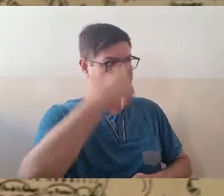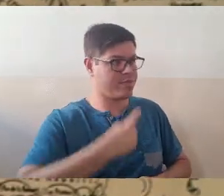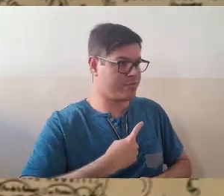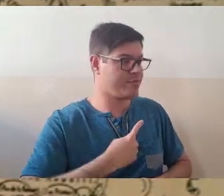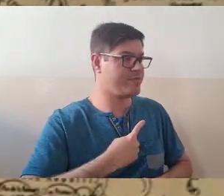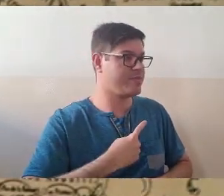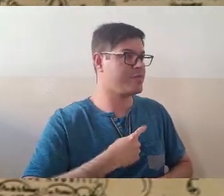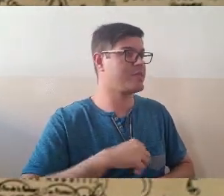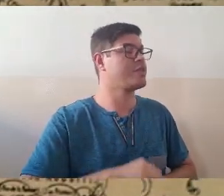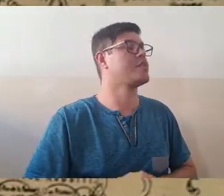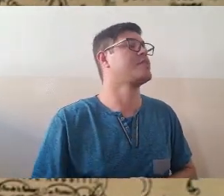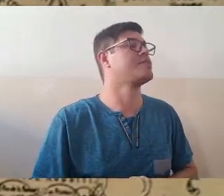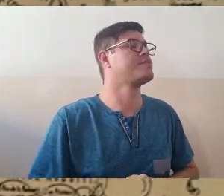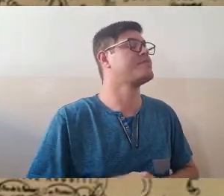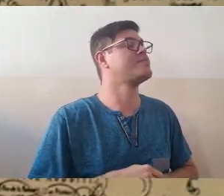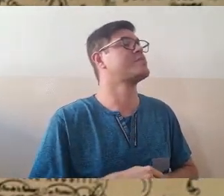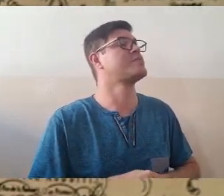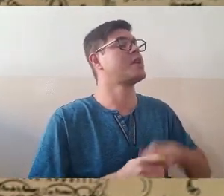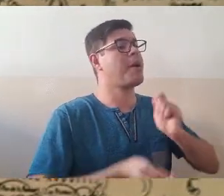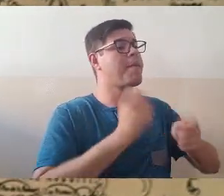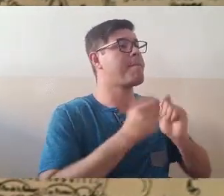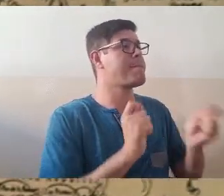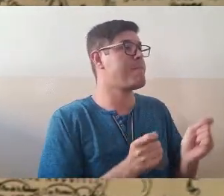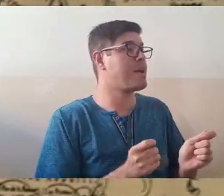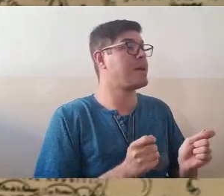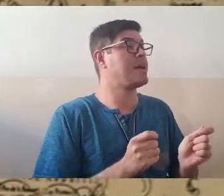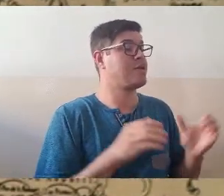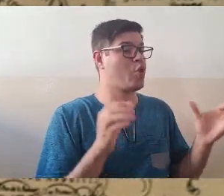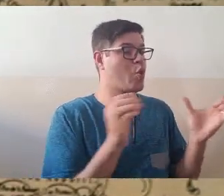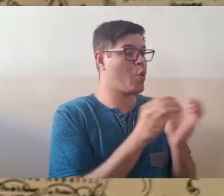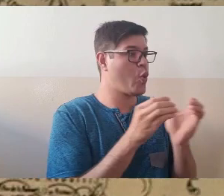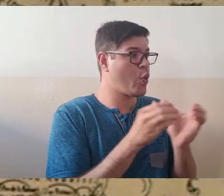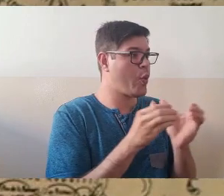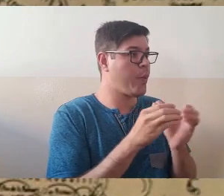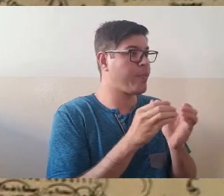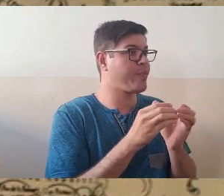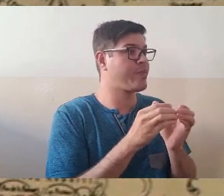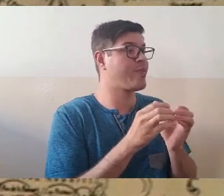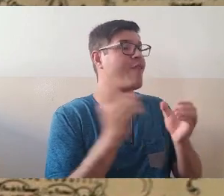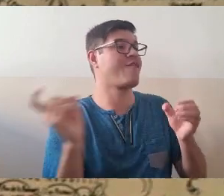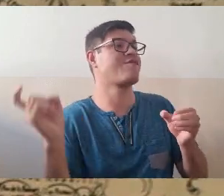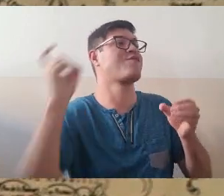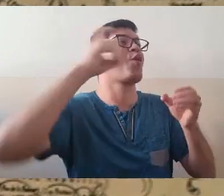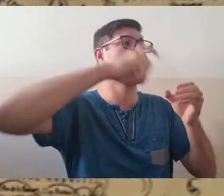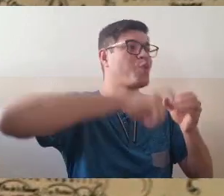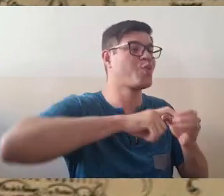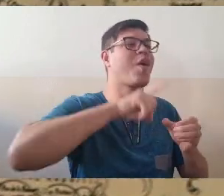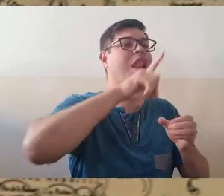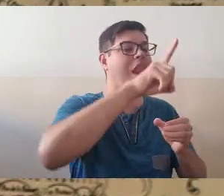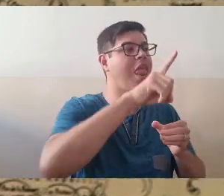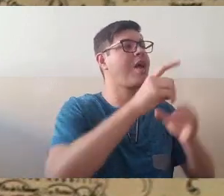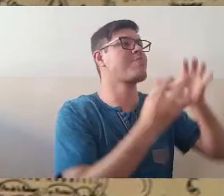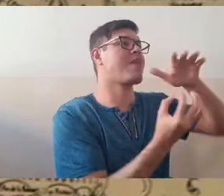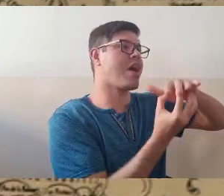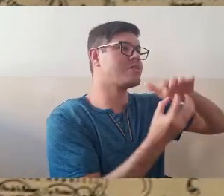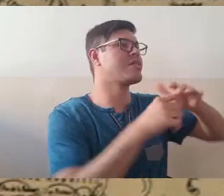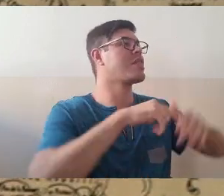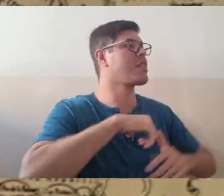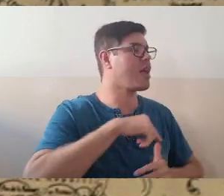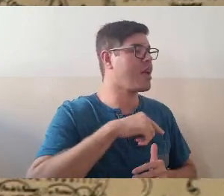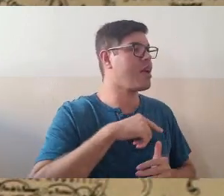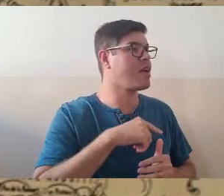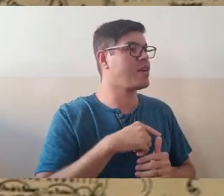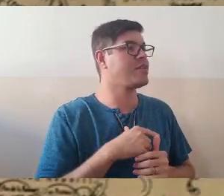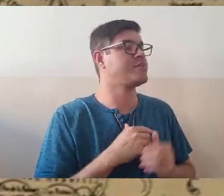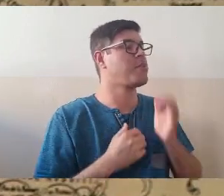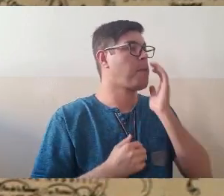a volta da banda. Agora, depois de tantos anos, ela voltou para a praça. Sim. Está no processo de formalização,